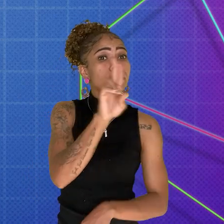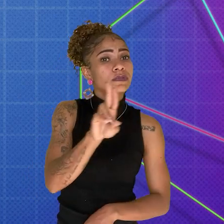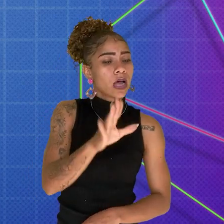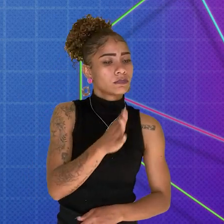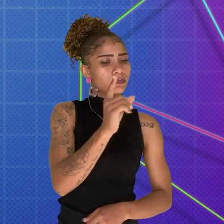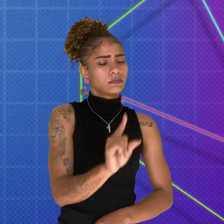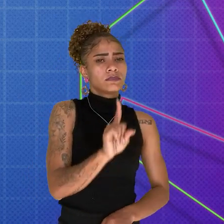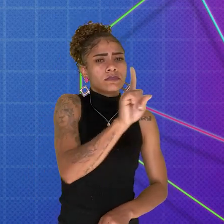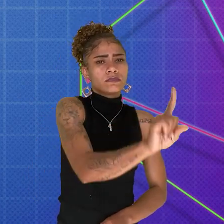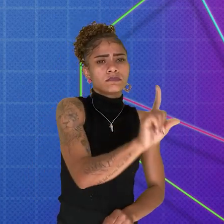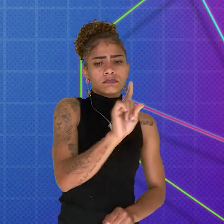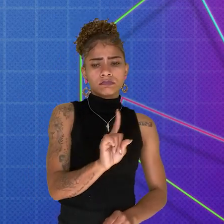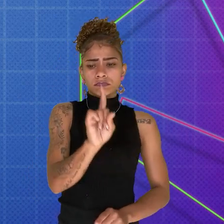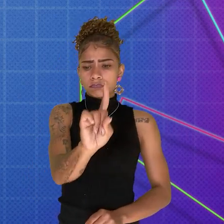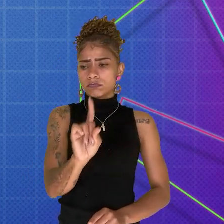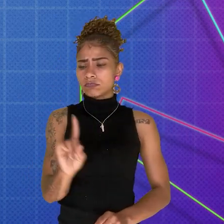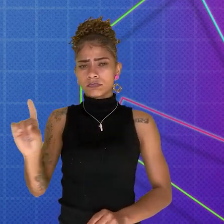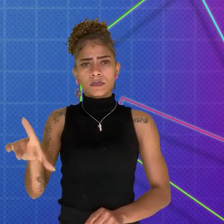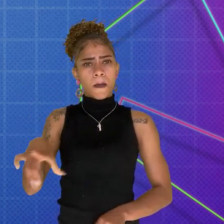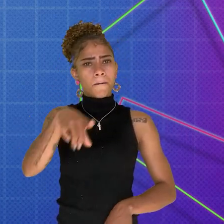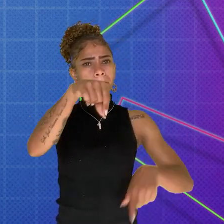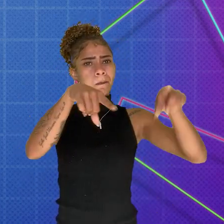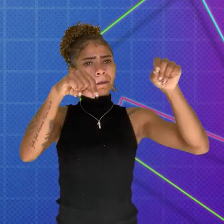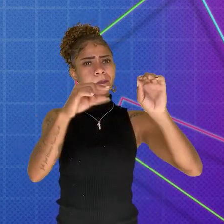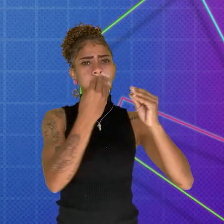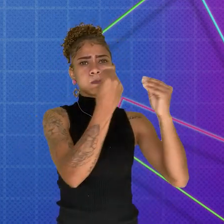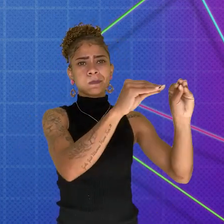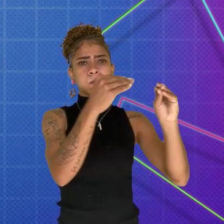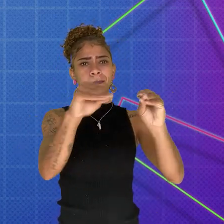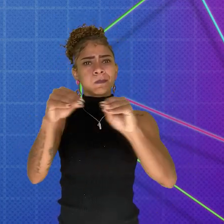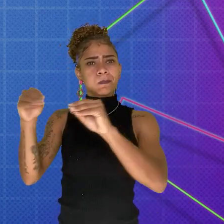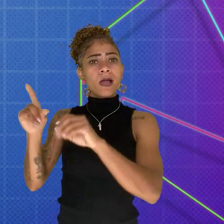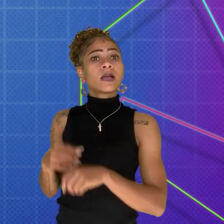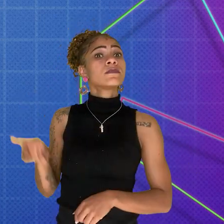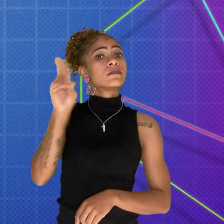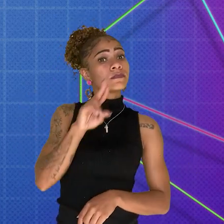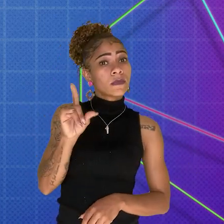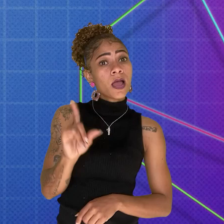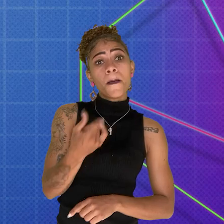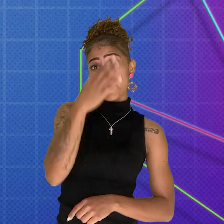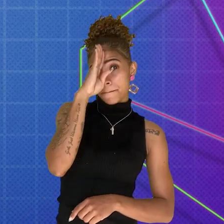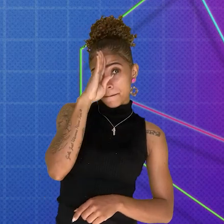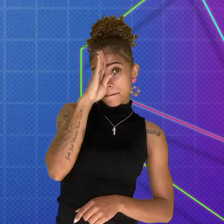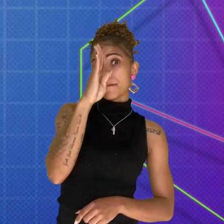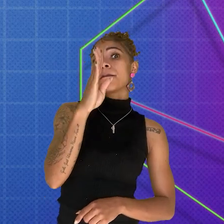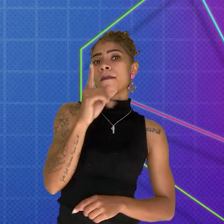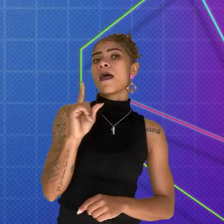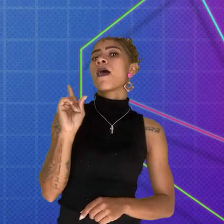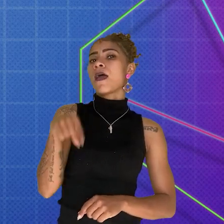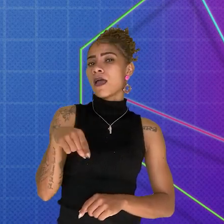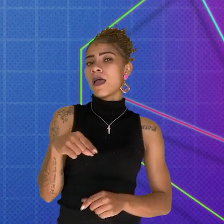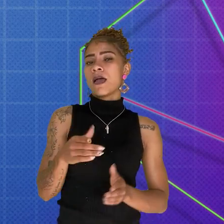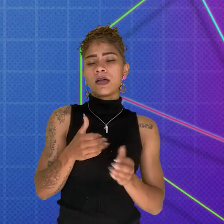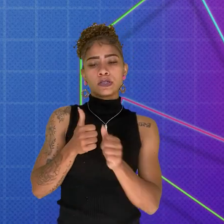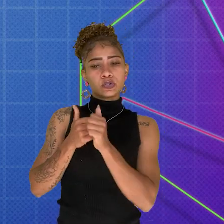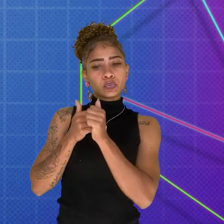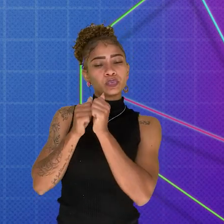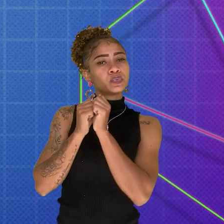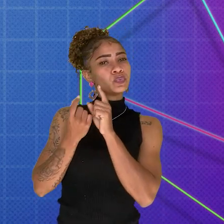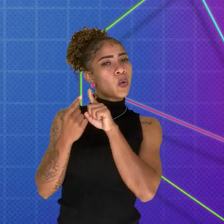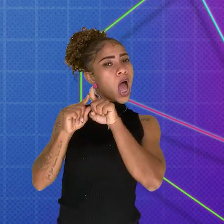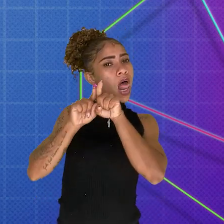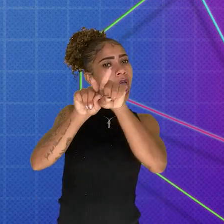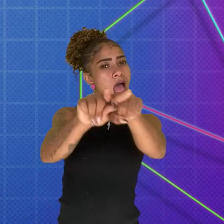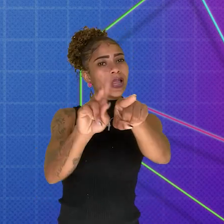será usado em cada uma delas. Isso ajudará a estabelecer uma estrutura para a trilha sonora e a garantir que a música esteja alinhada à